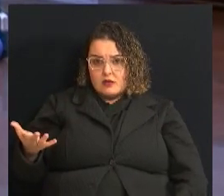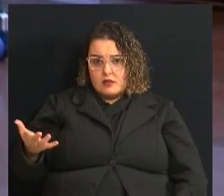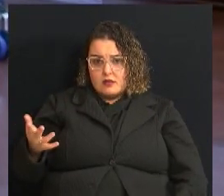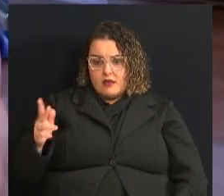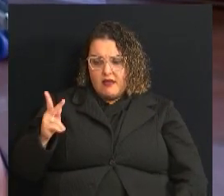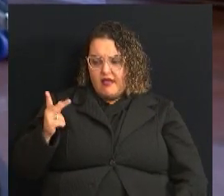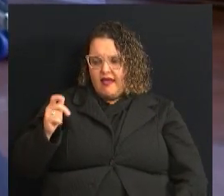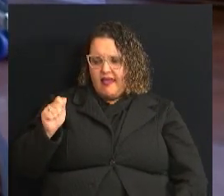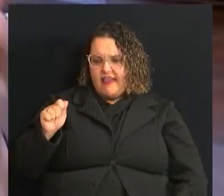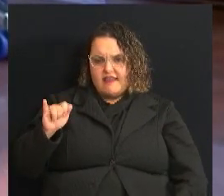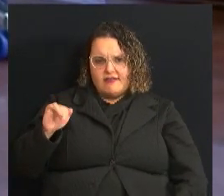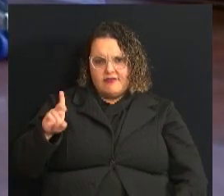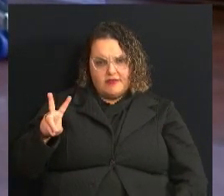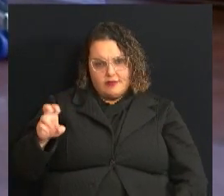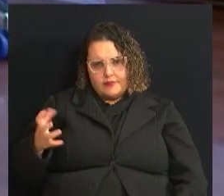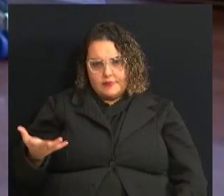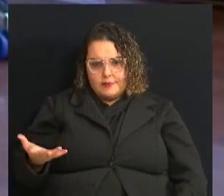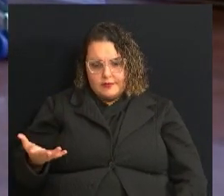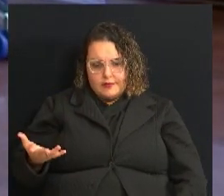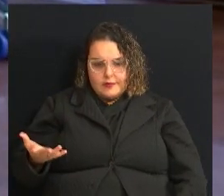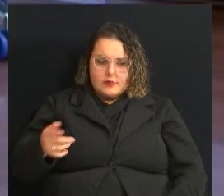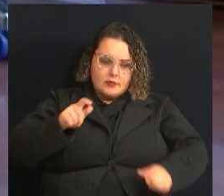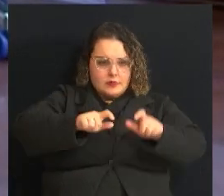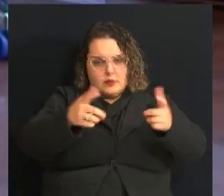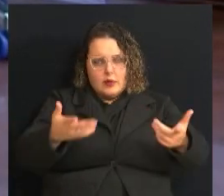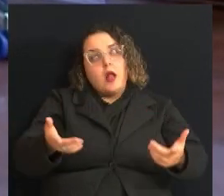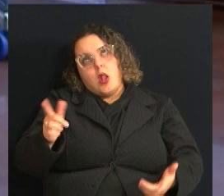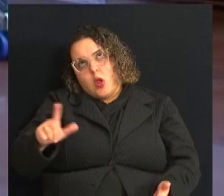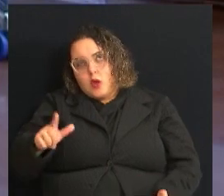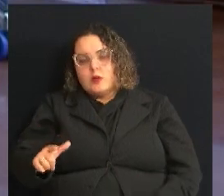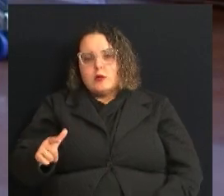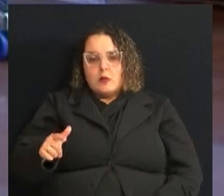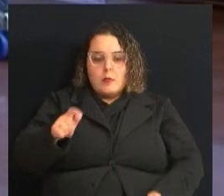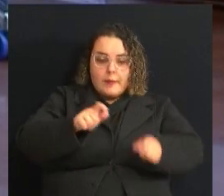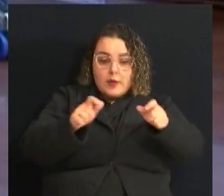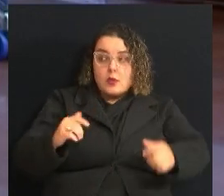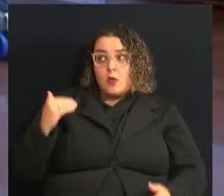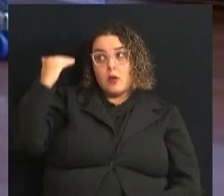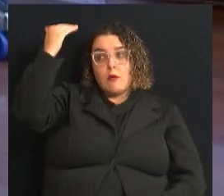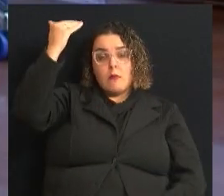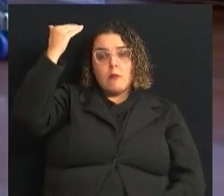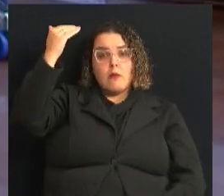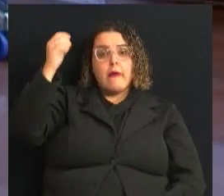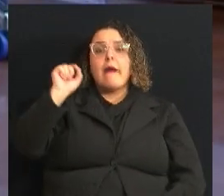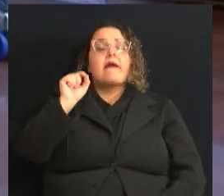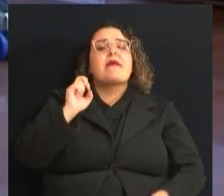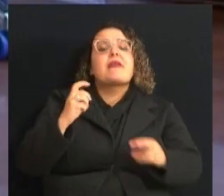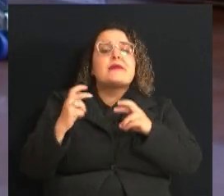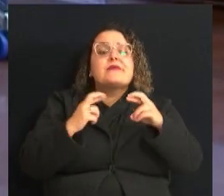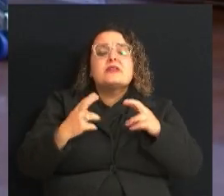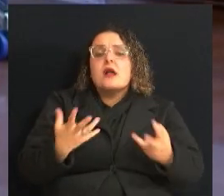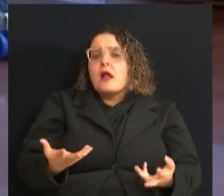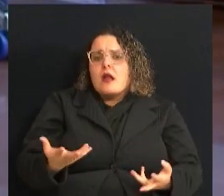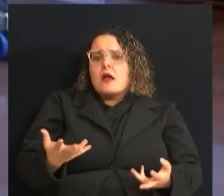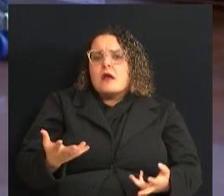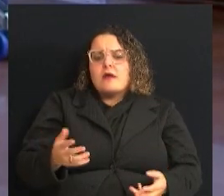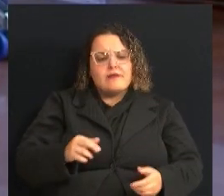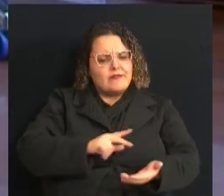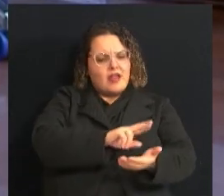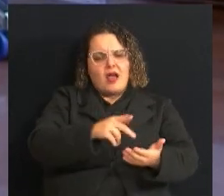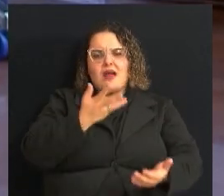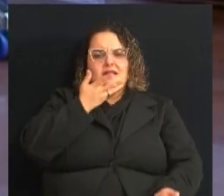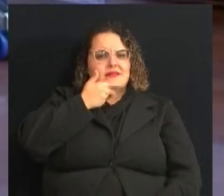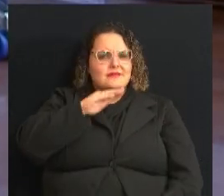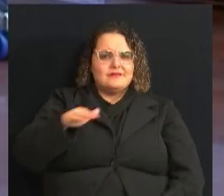para pessoas, claro que tem que ser pessoas maiores, mas quem fiscaliza isso? Isso vai muitas crianças e eles